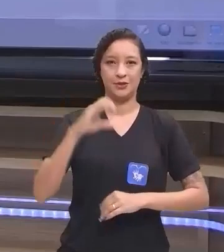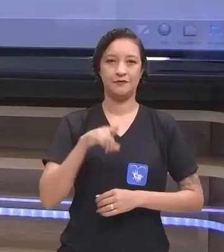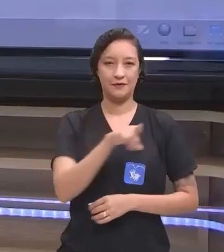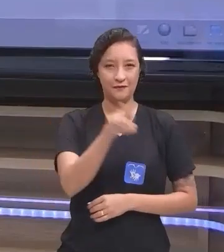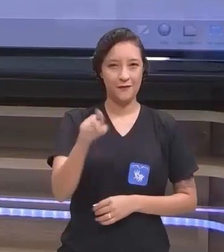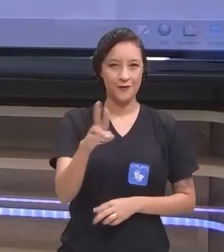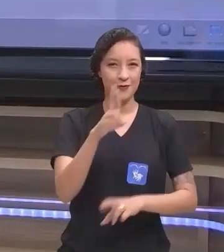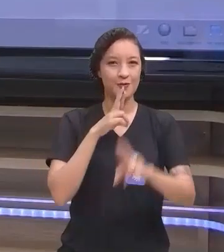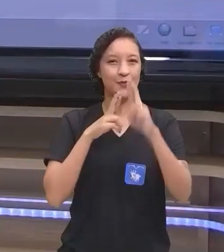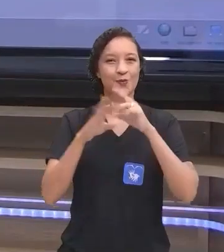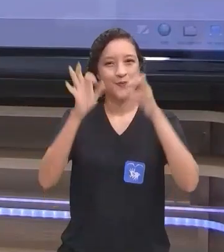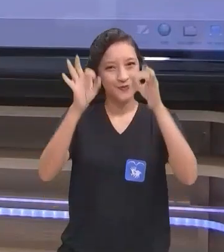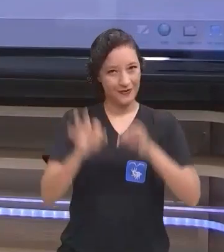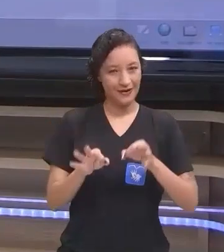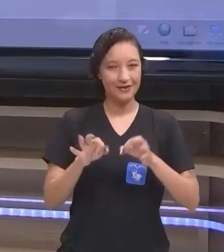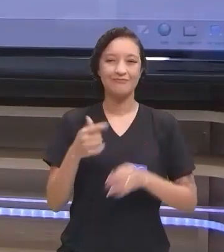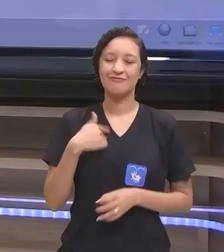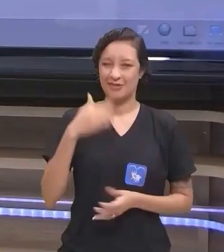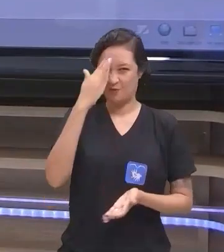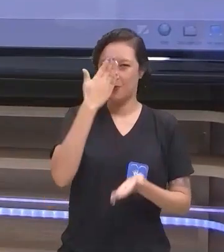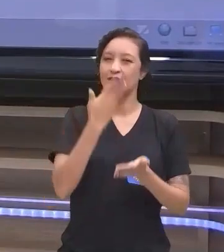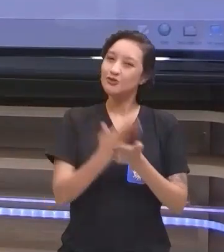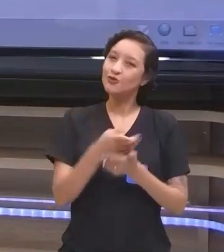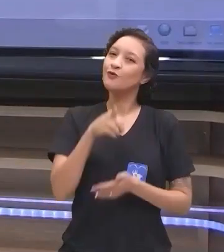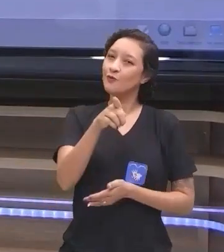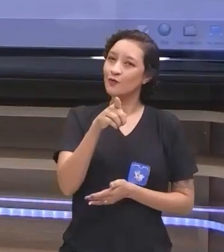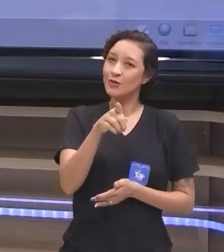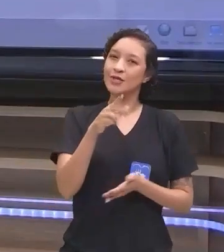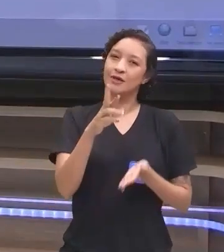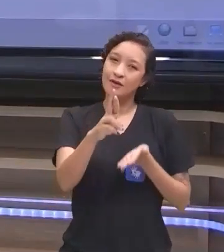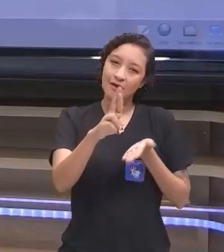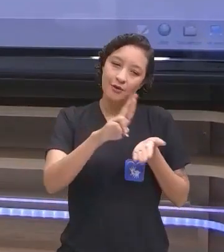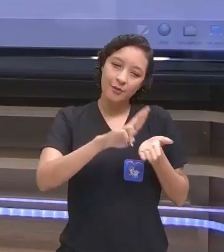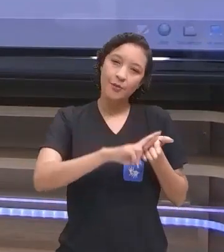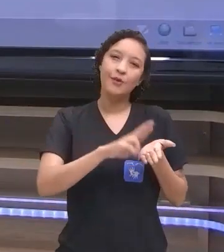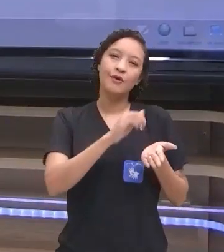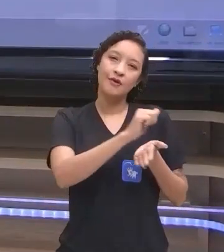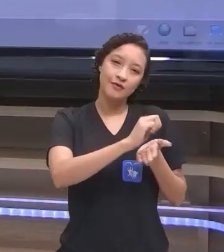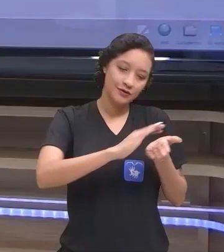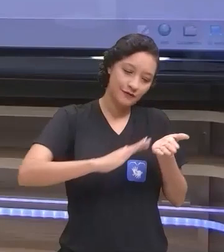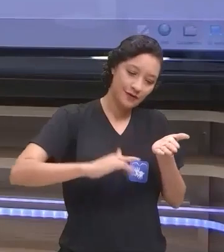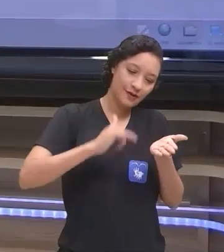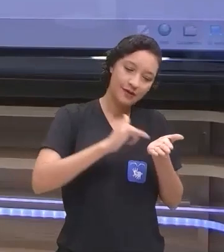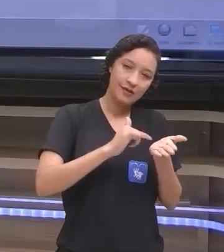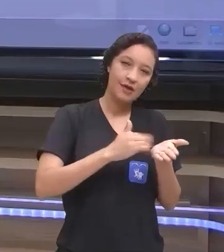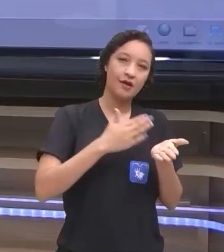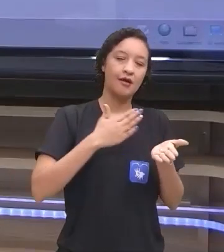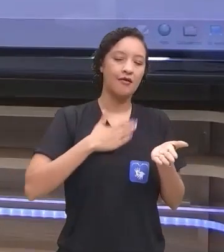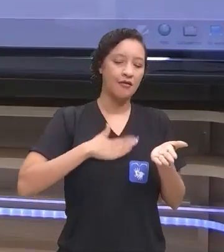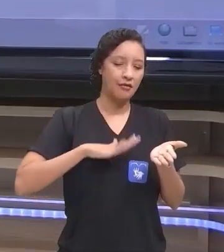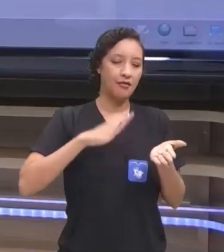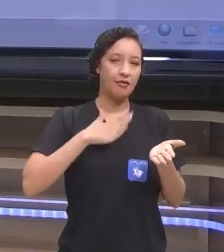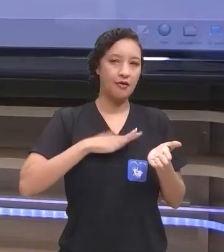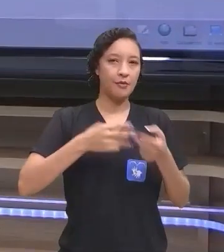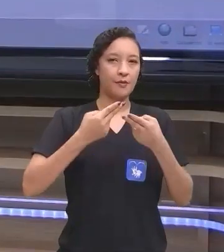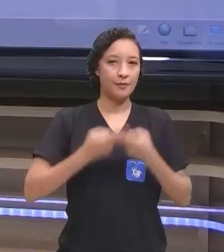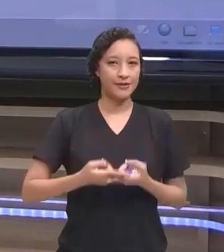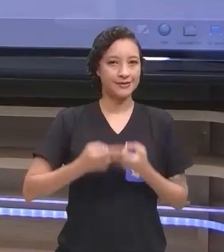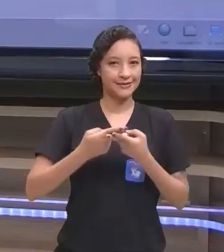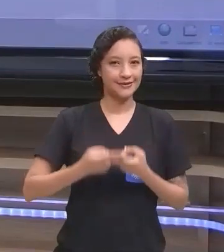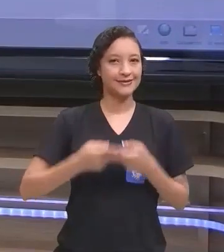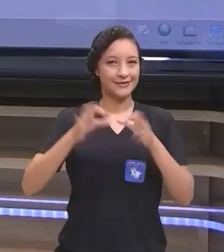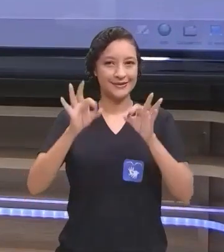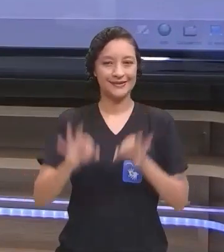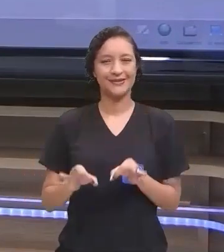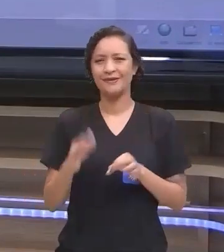Acertou direitinho? Eu tenho certeza que você fez com muita calma, muita paciência e com muito carinho. Com certeza acertou, hein?